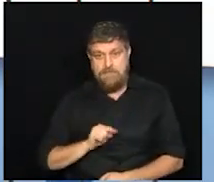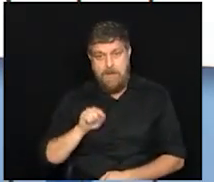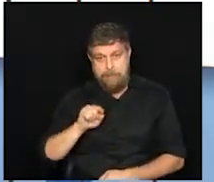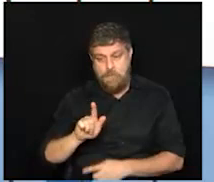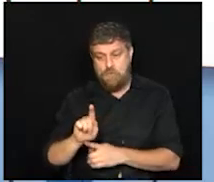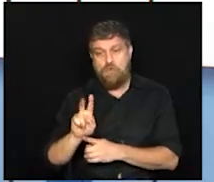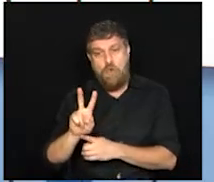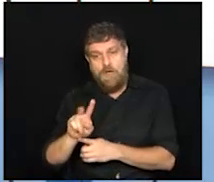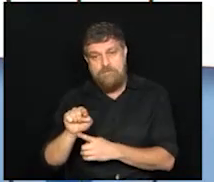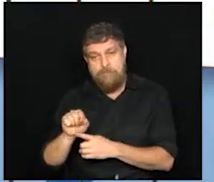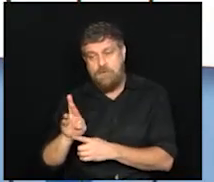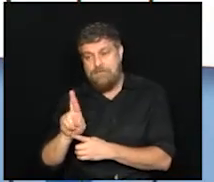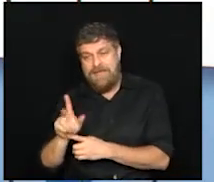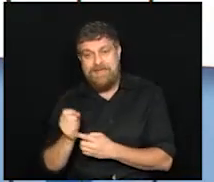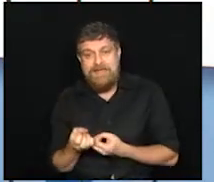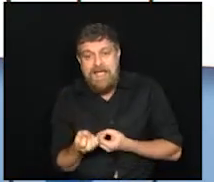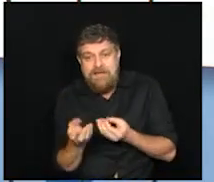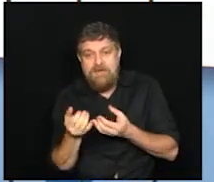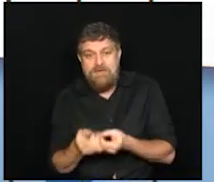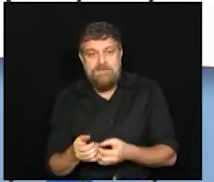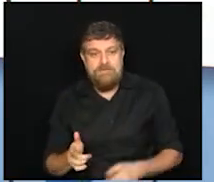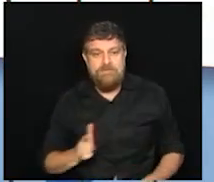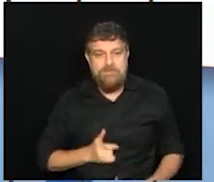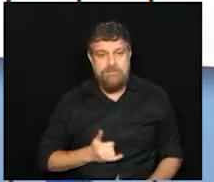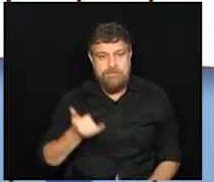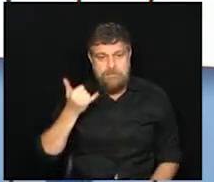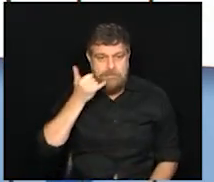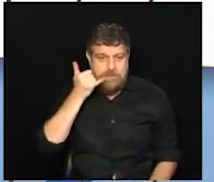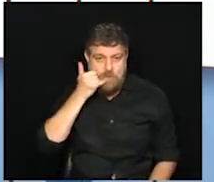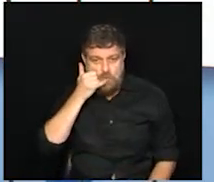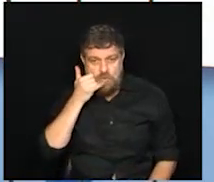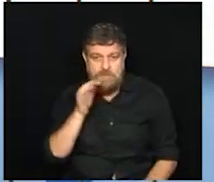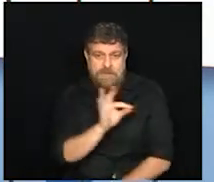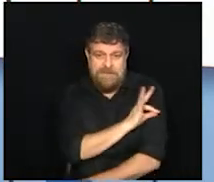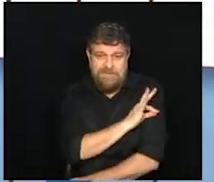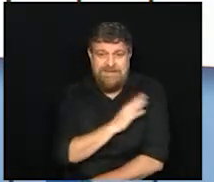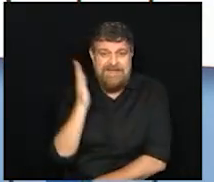licitações.campinas.sp.gov.br e as informações no 216-0678,